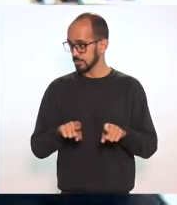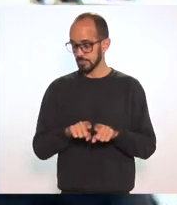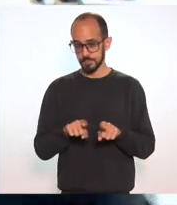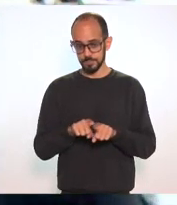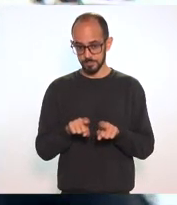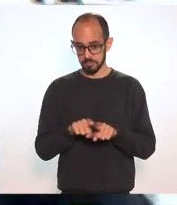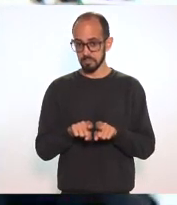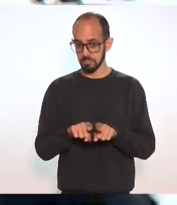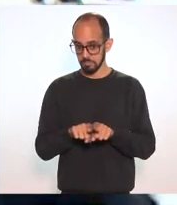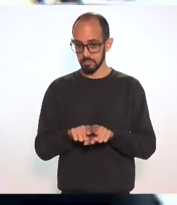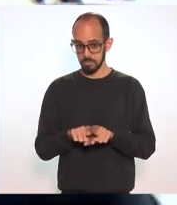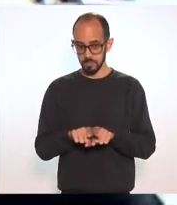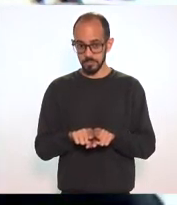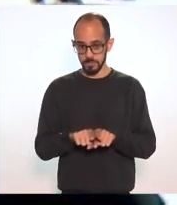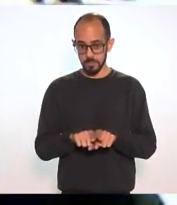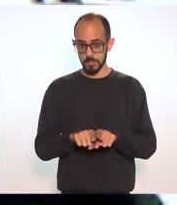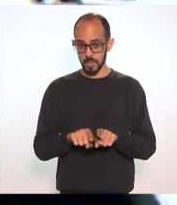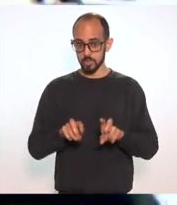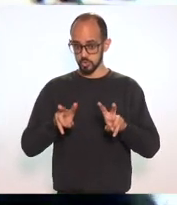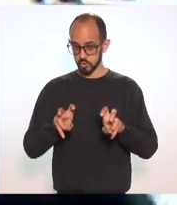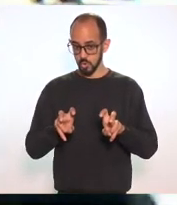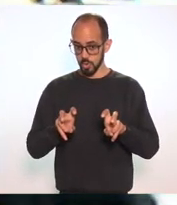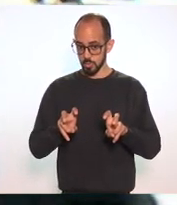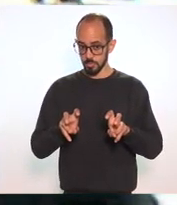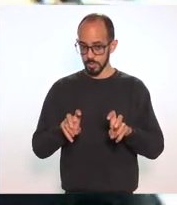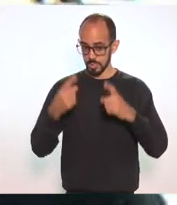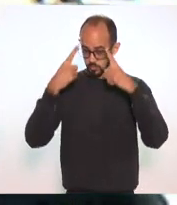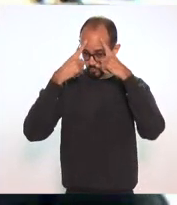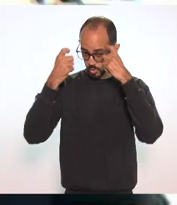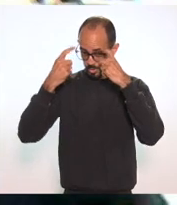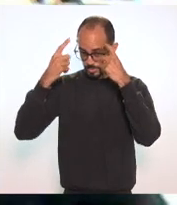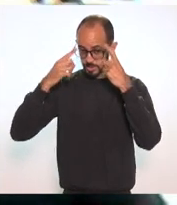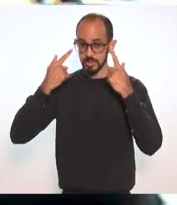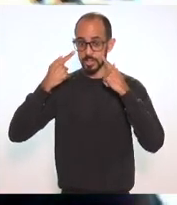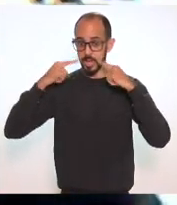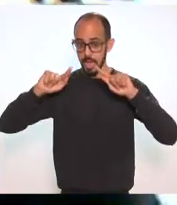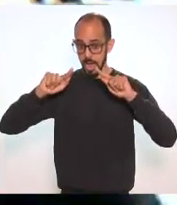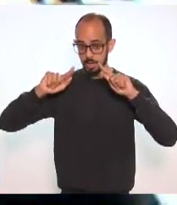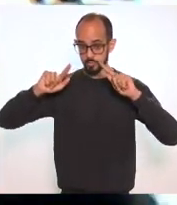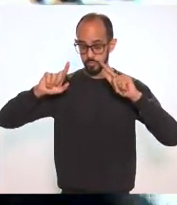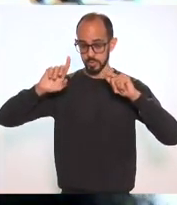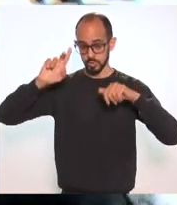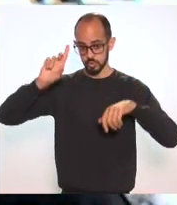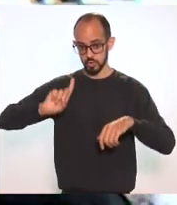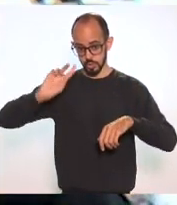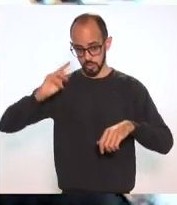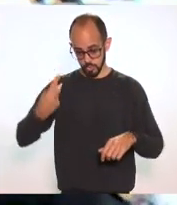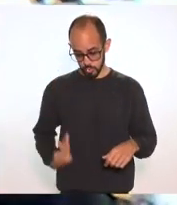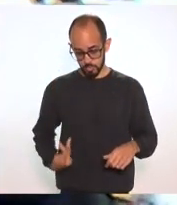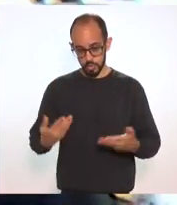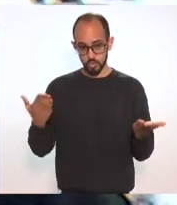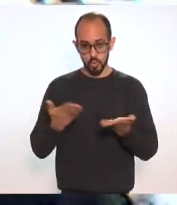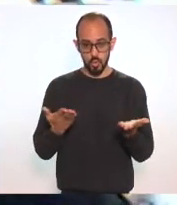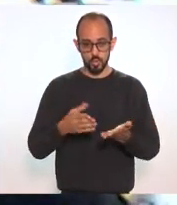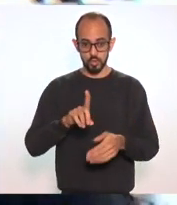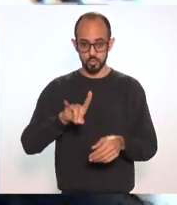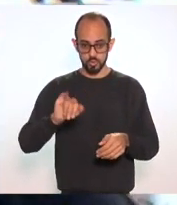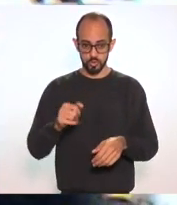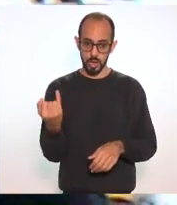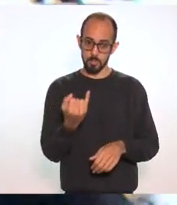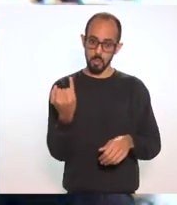em relação às violações graves dos direitos humanos e à dignidade das vítimas. Esse é um dia importante da gente lembrar num país como